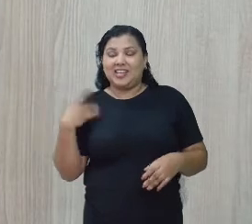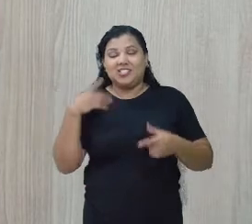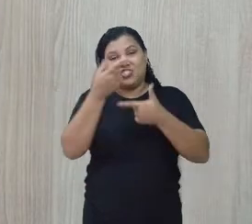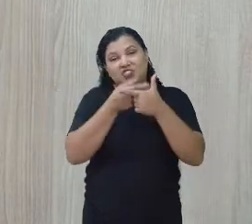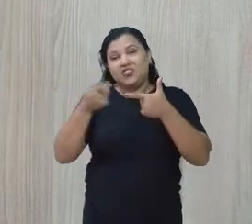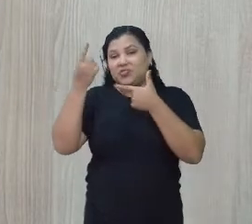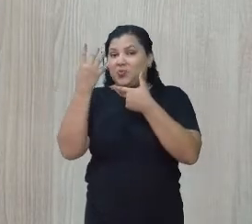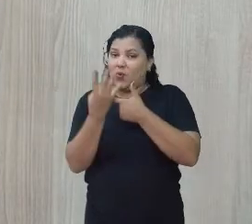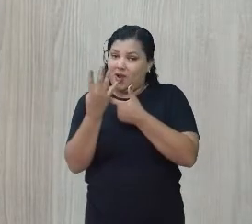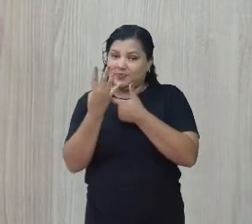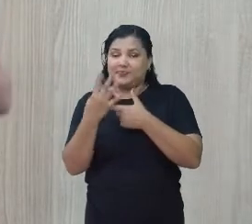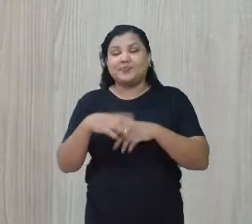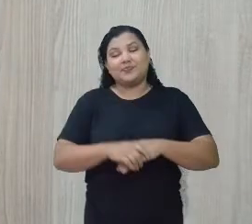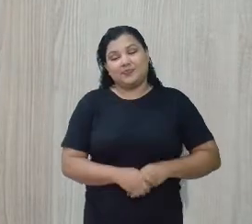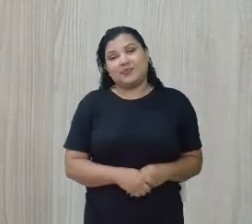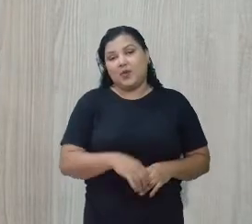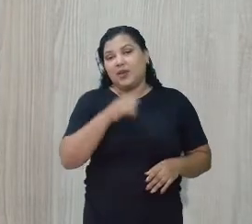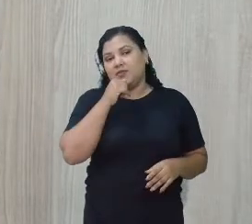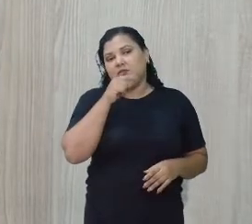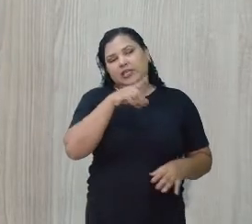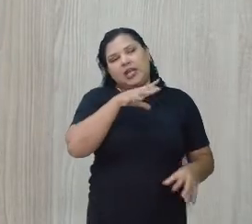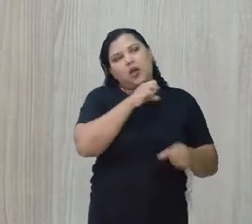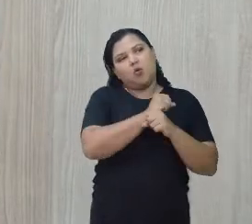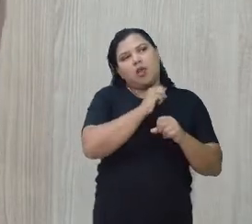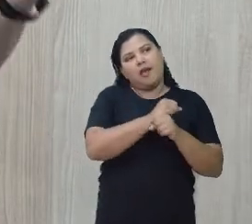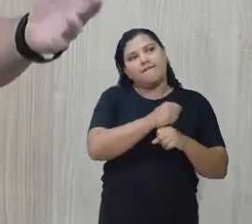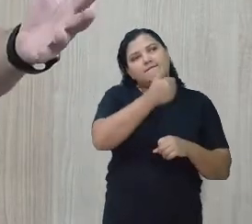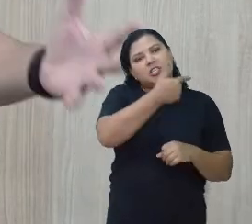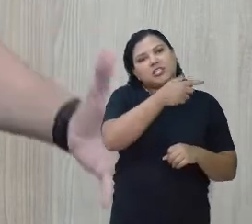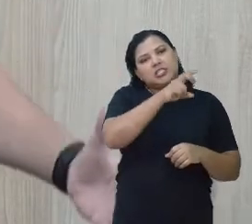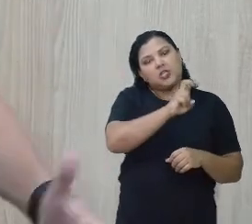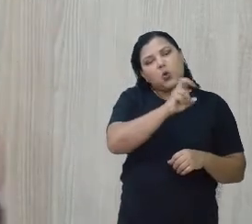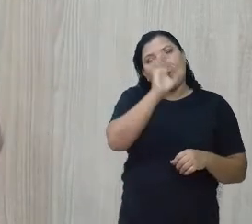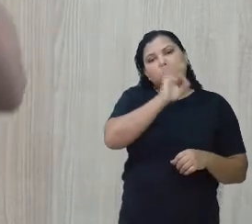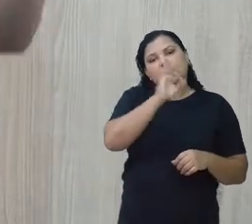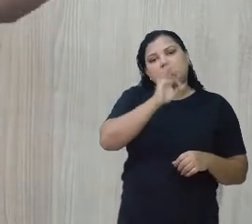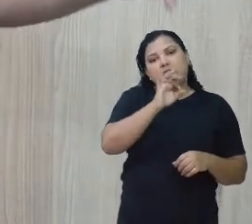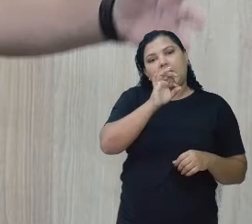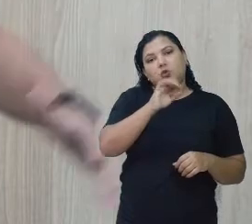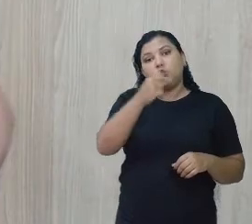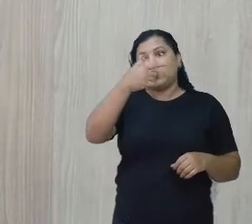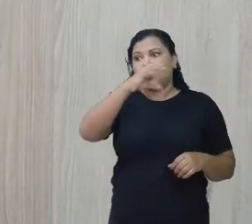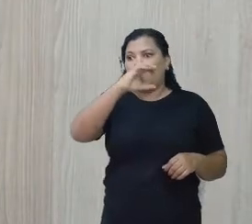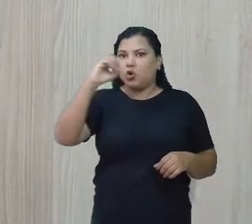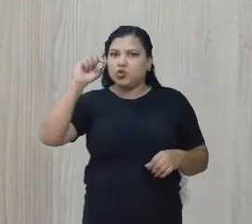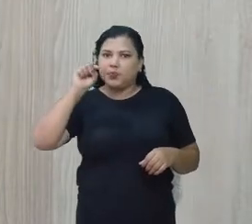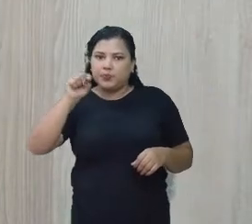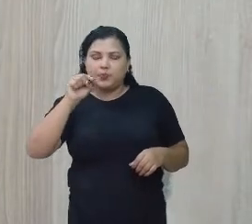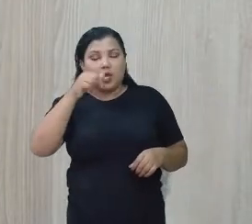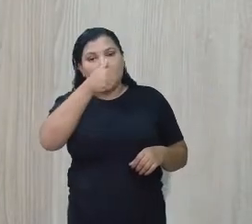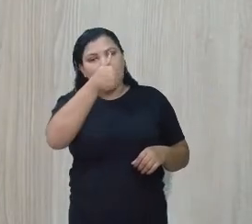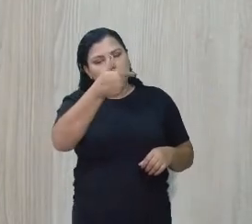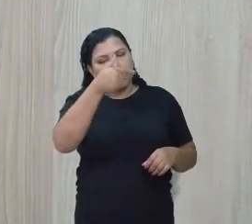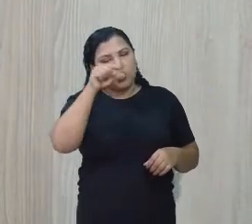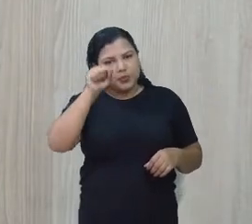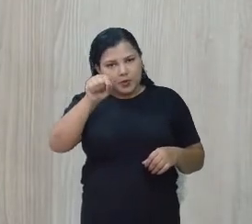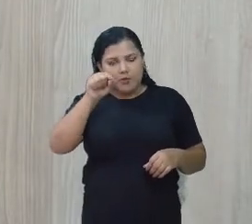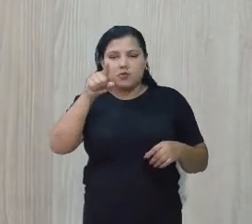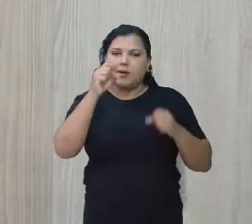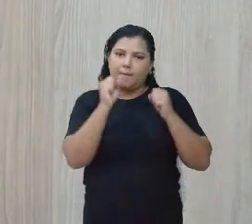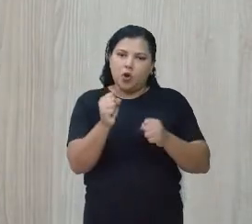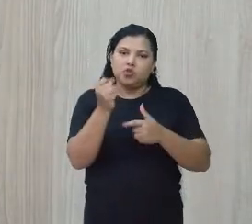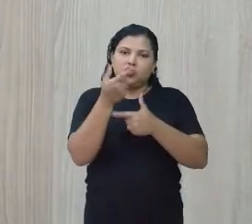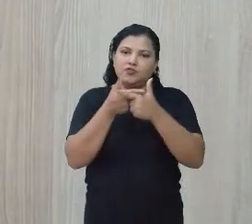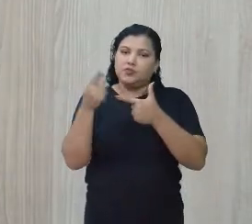dividir por 4, certo? Então, se você quer calcular aí 25% de 2.000, então é só você pegar o 2.000 e dividir